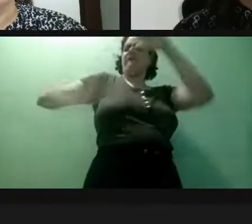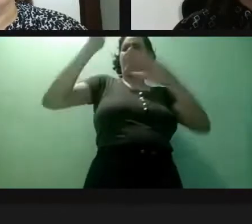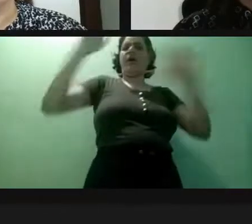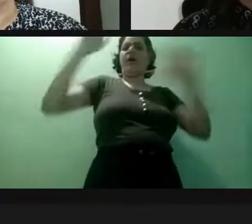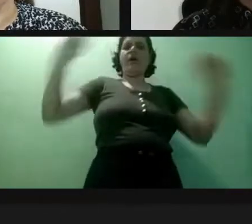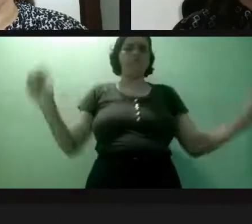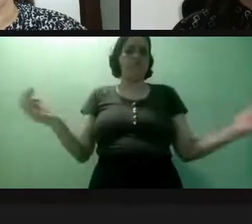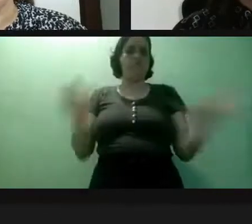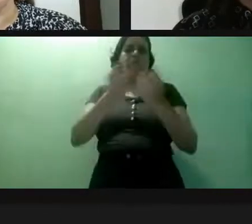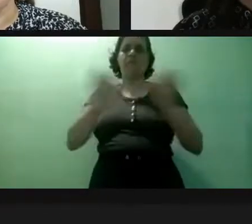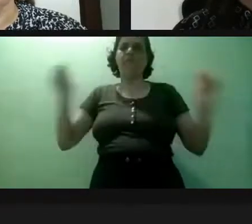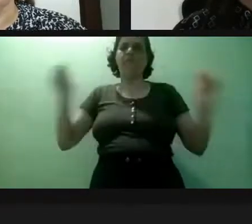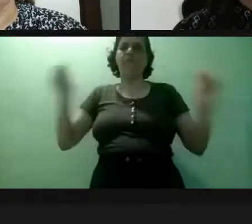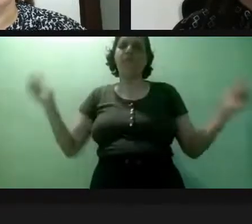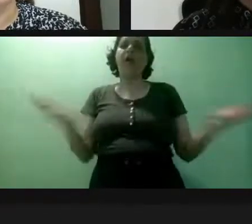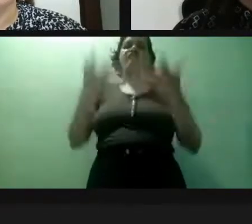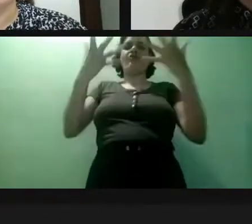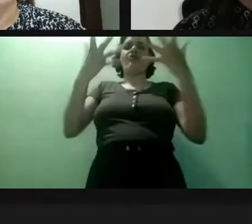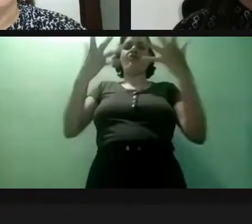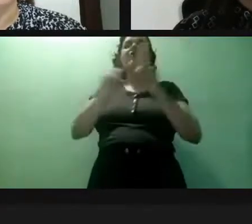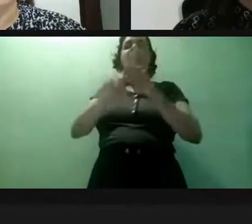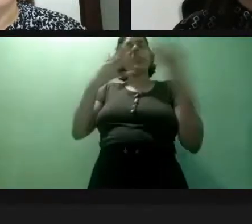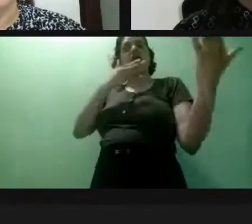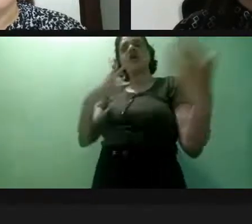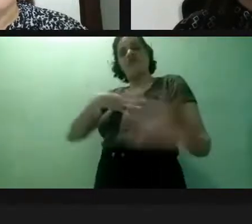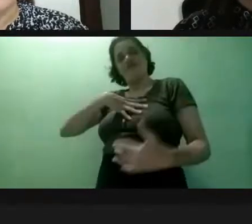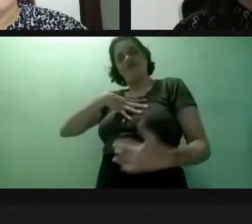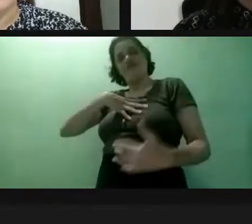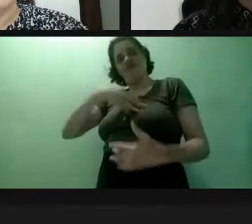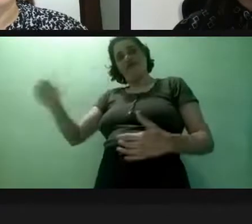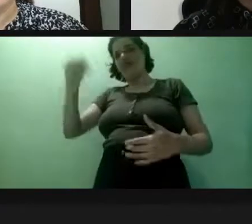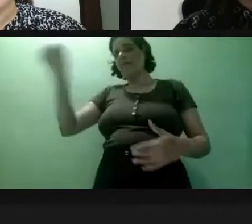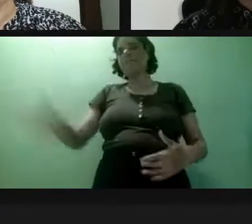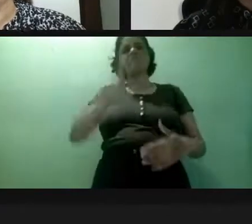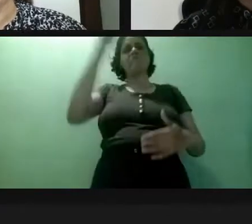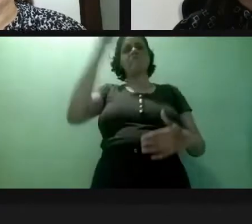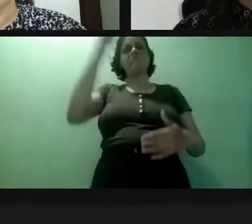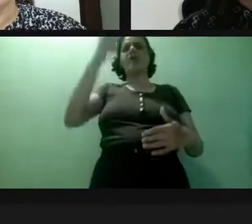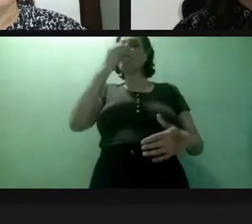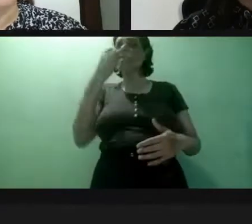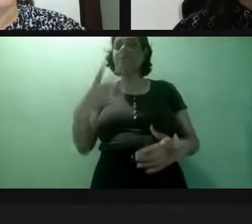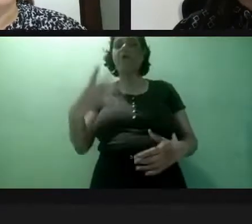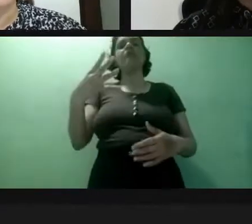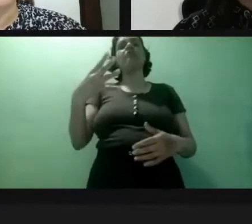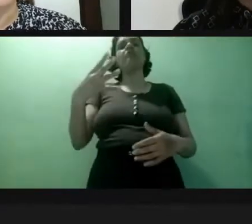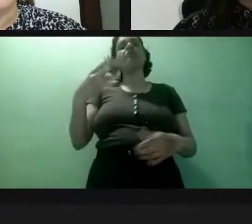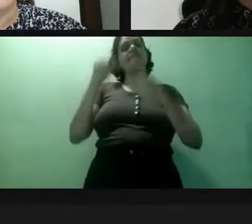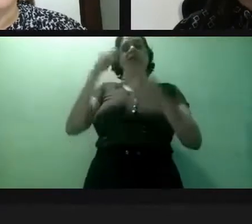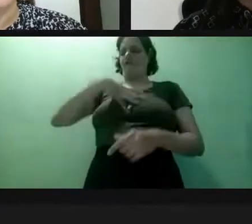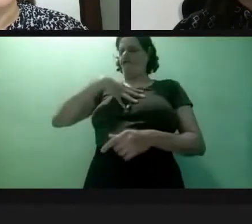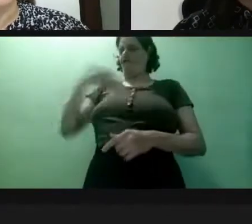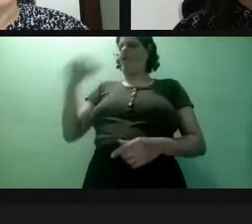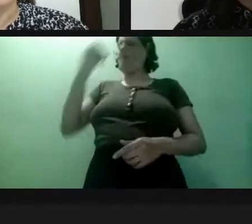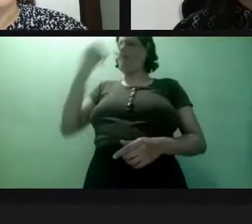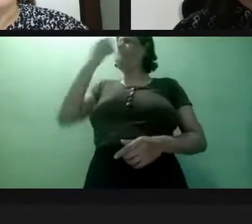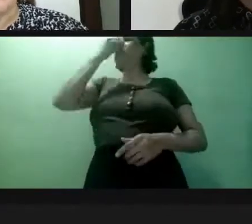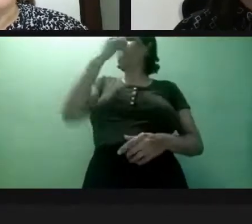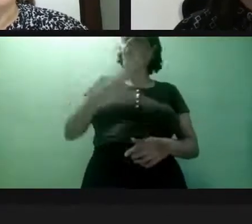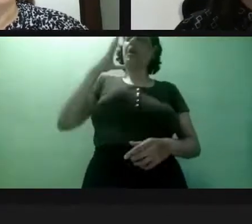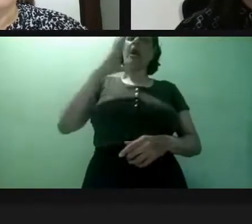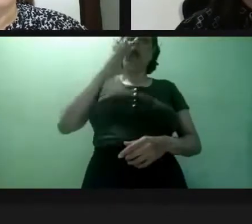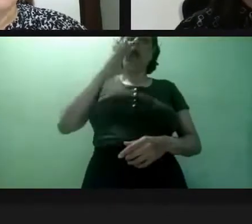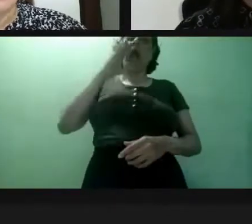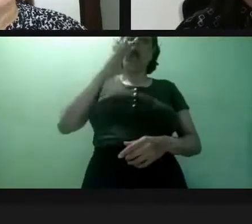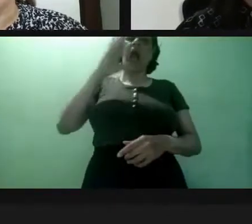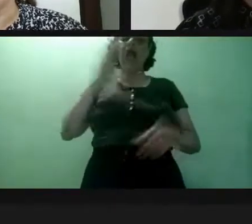ela é, né, filha maravilhosa. Luiz e Alcionete são agraciados, né, por essa bênção na vida deles. E